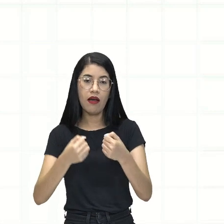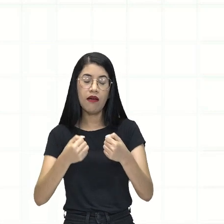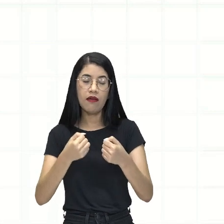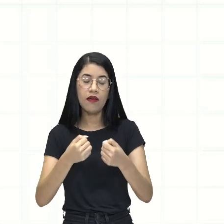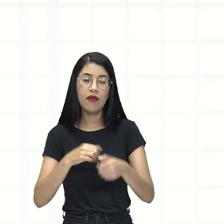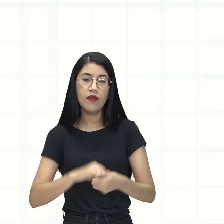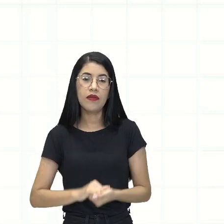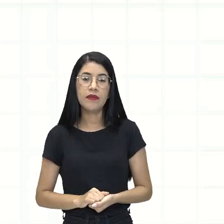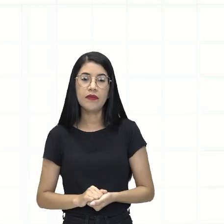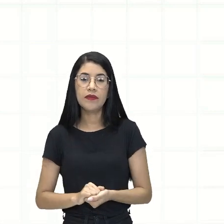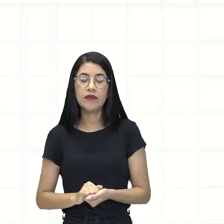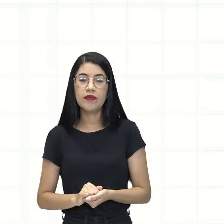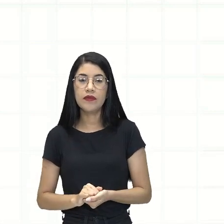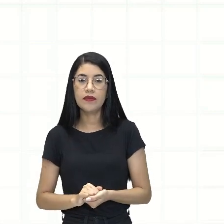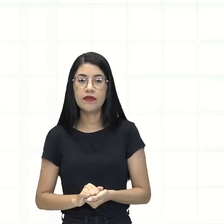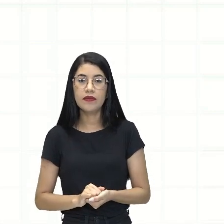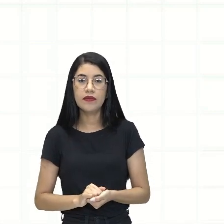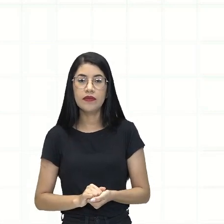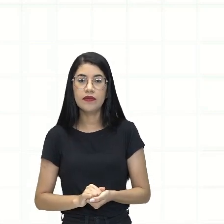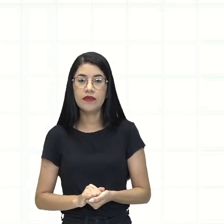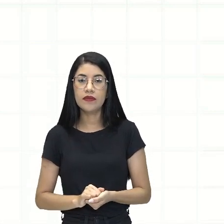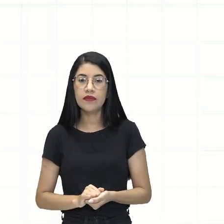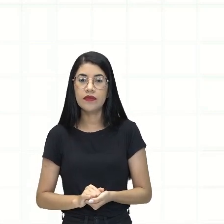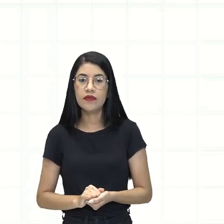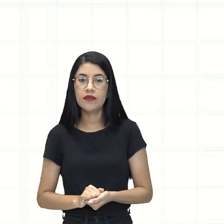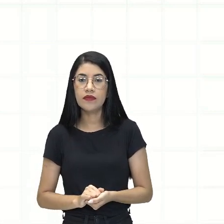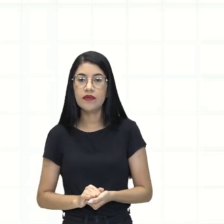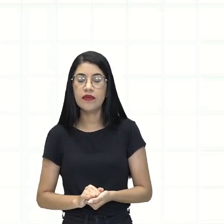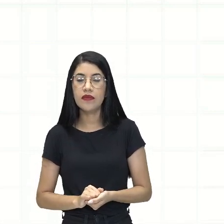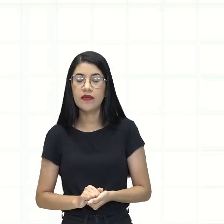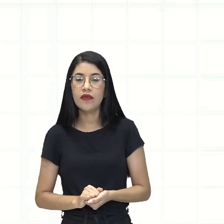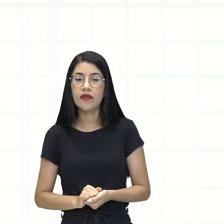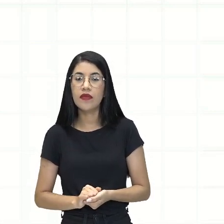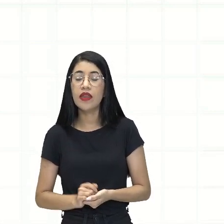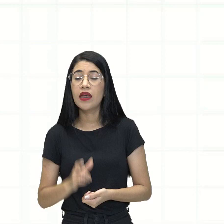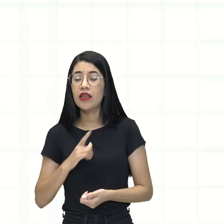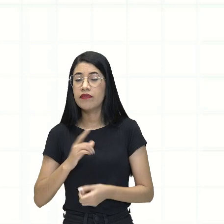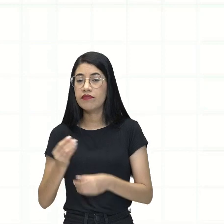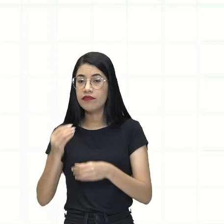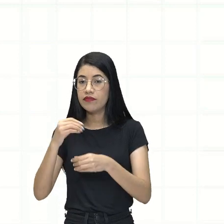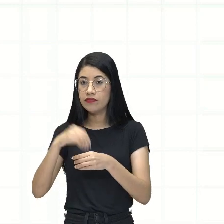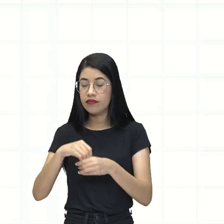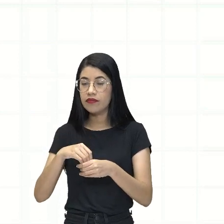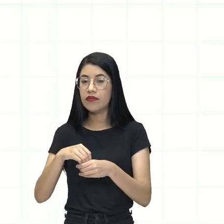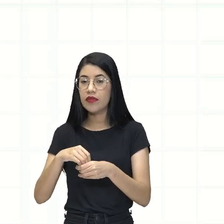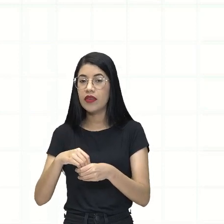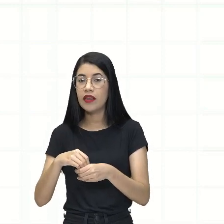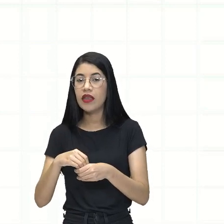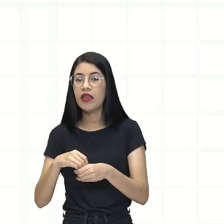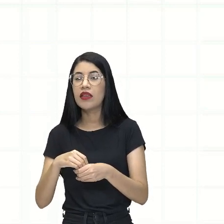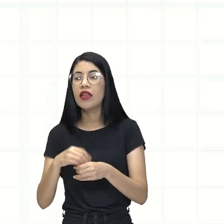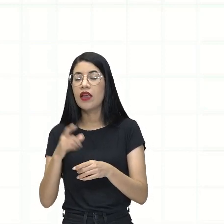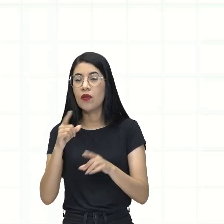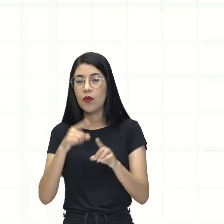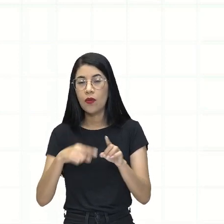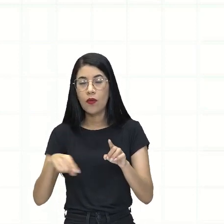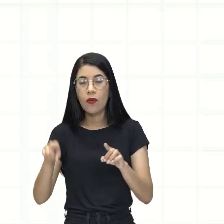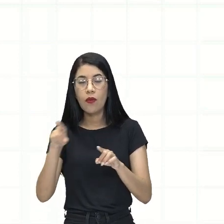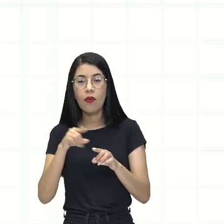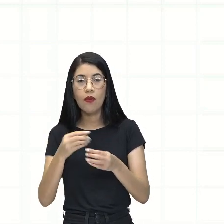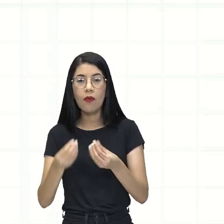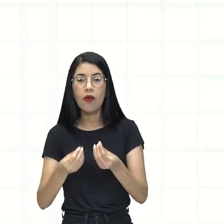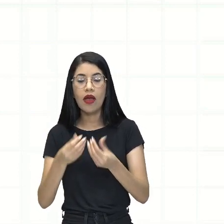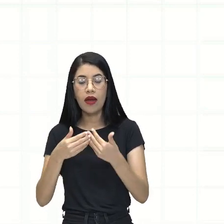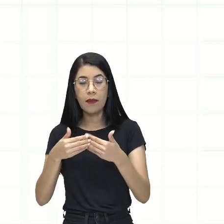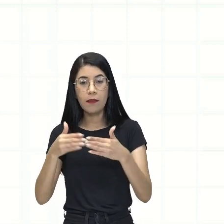especificamente, esses motores de combustão interna, que tem um ciclo termodinâmico, né,